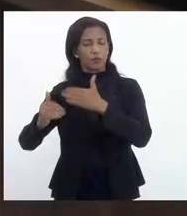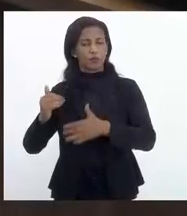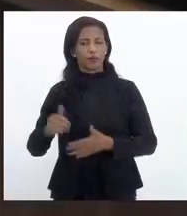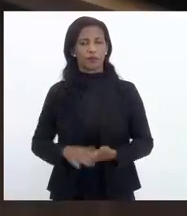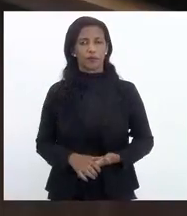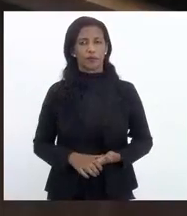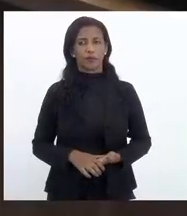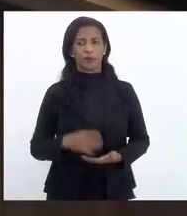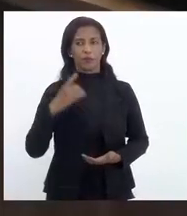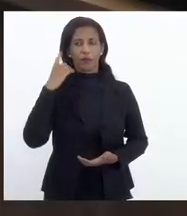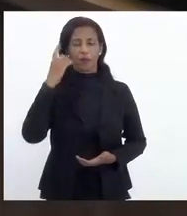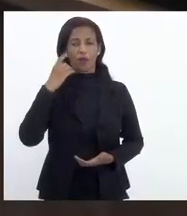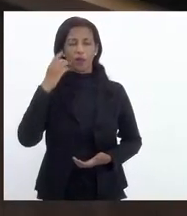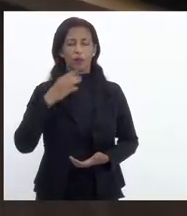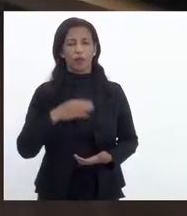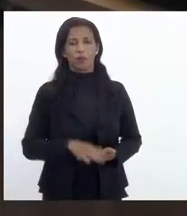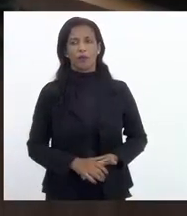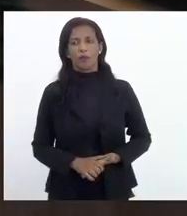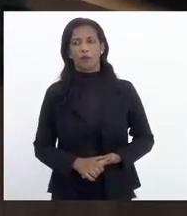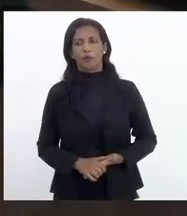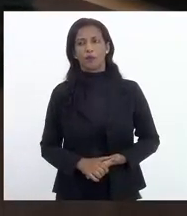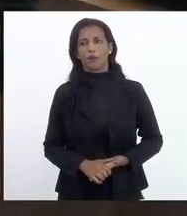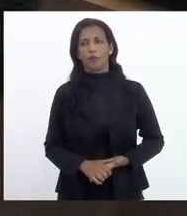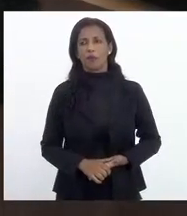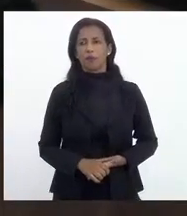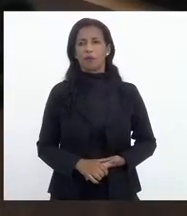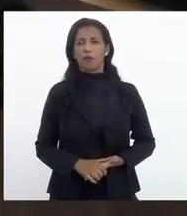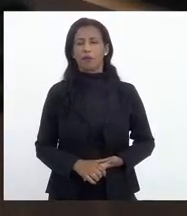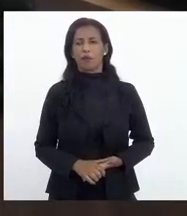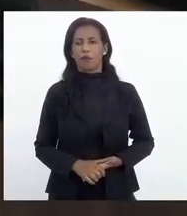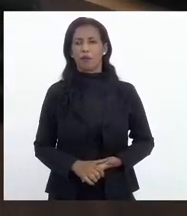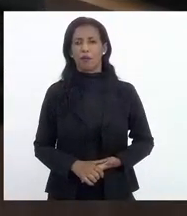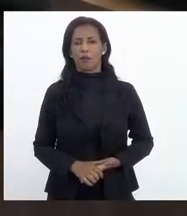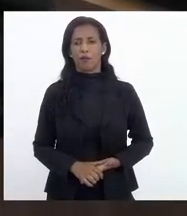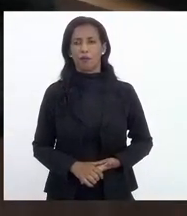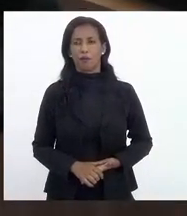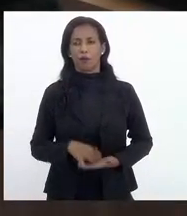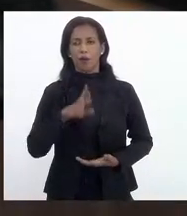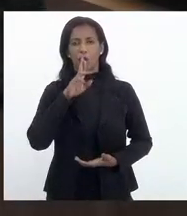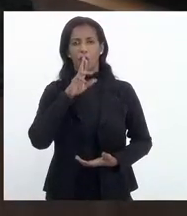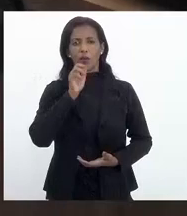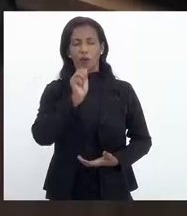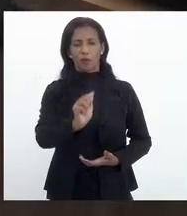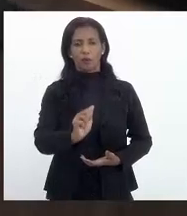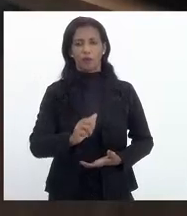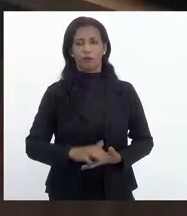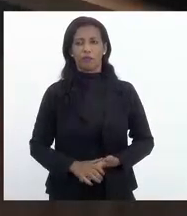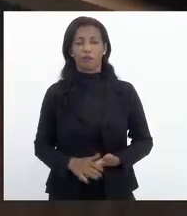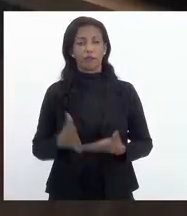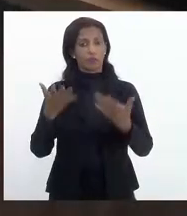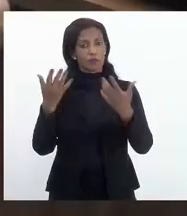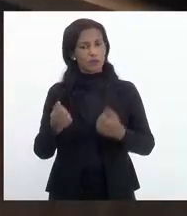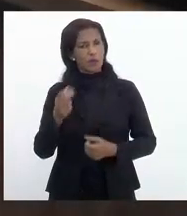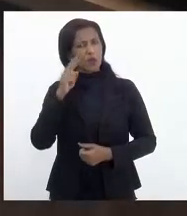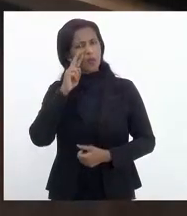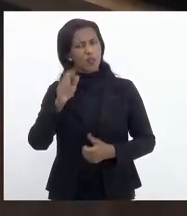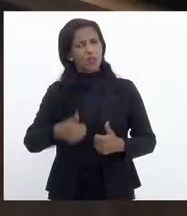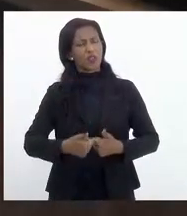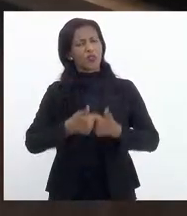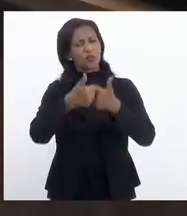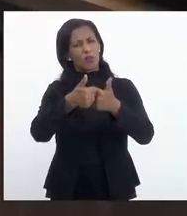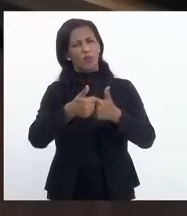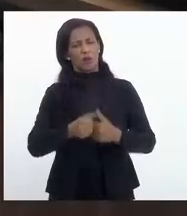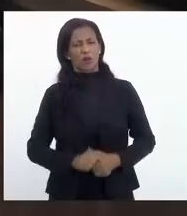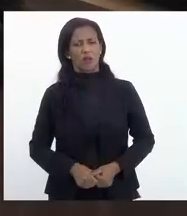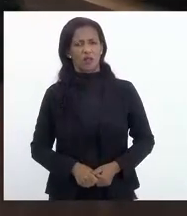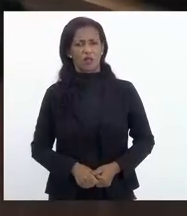deputados Márcio deputados amor e vamos ver se a gente melhora sua